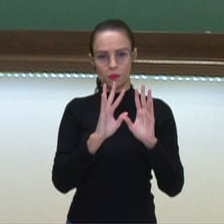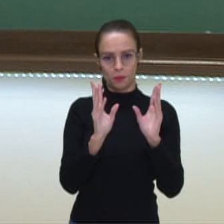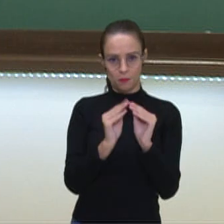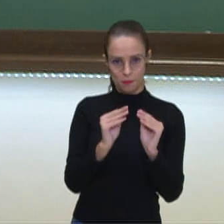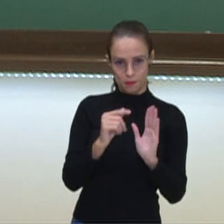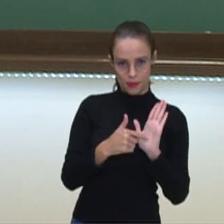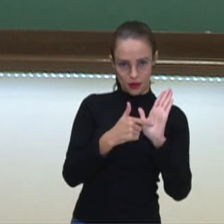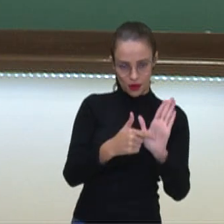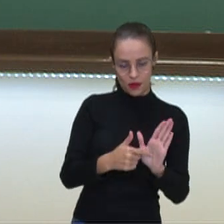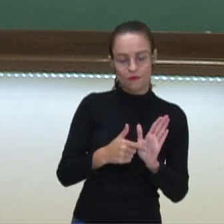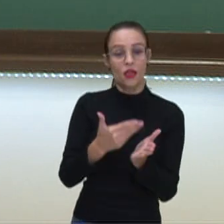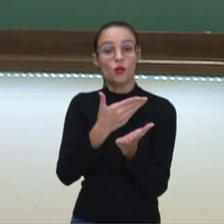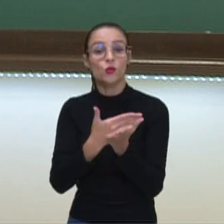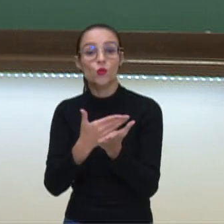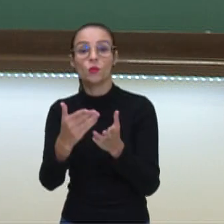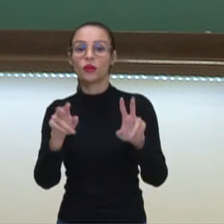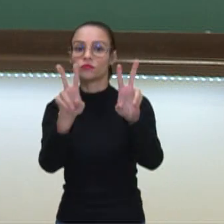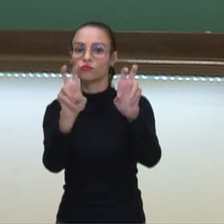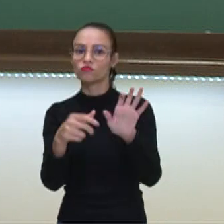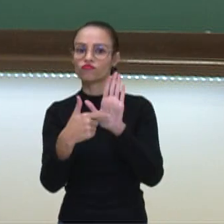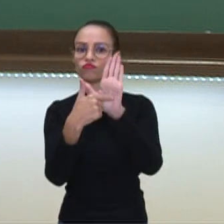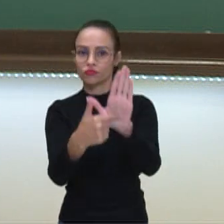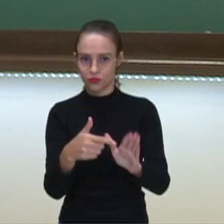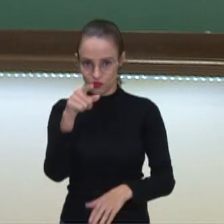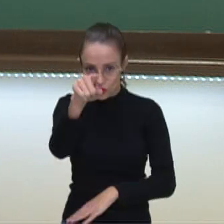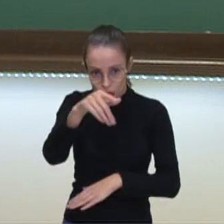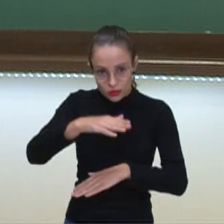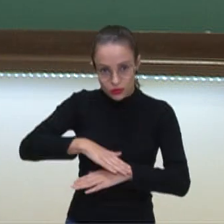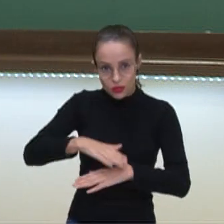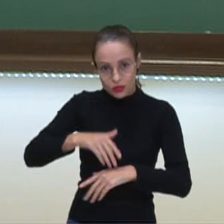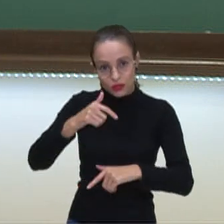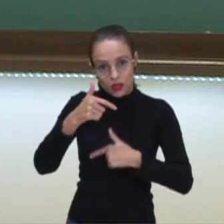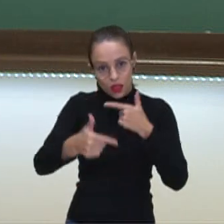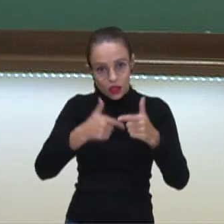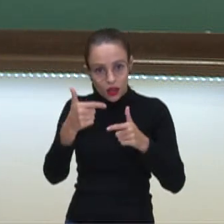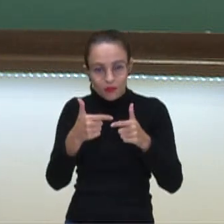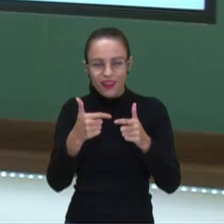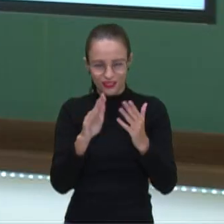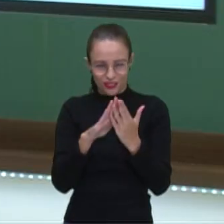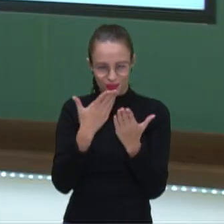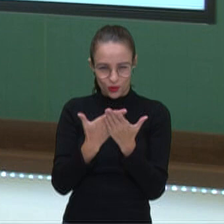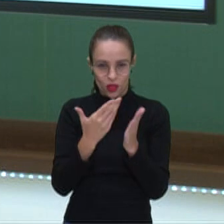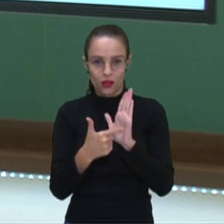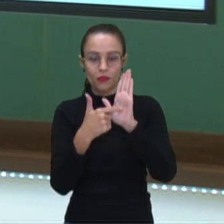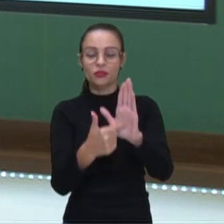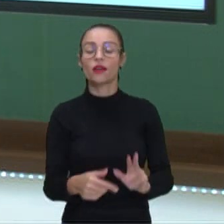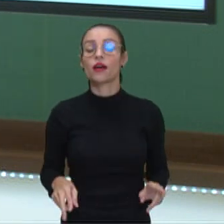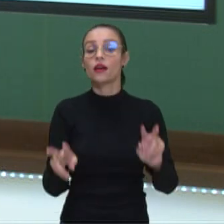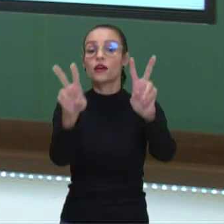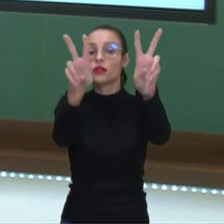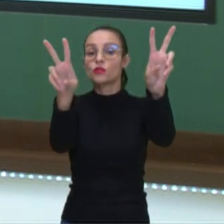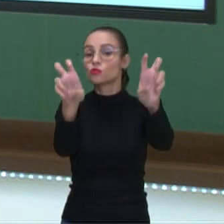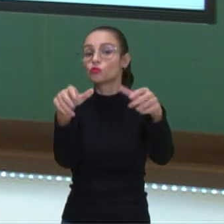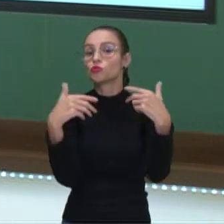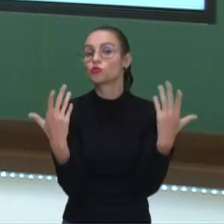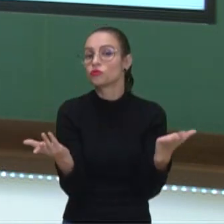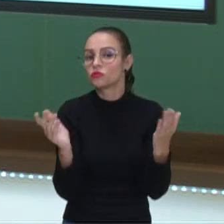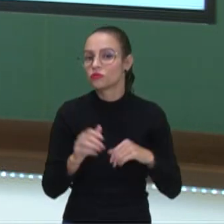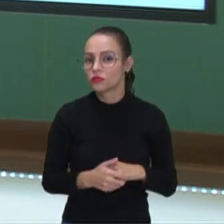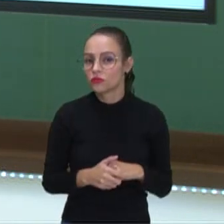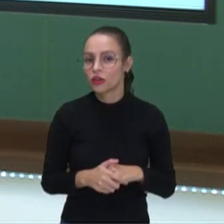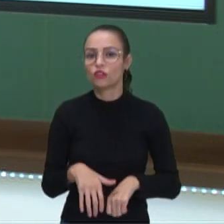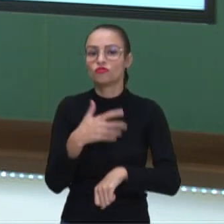a gente introduz o assunto. Então, se você está apresentando um trabalho escolar, qual é o assunto do trabalho? Qual